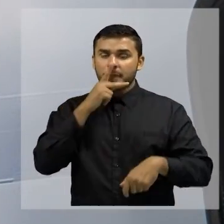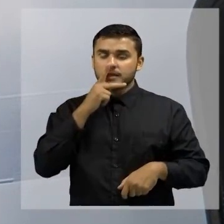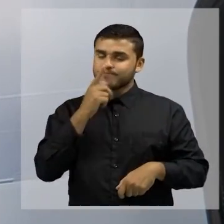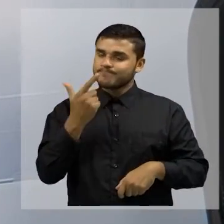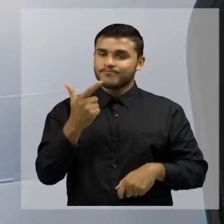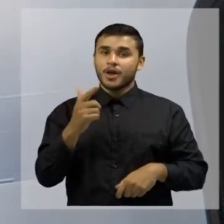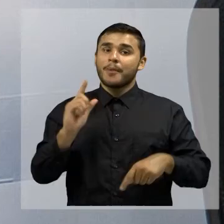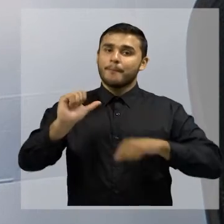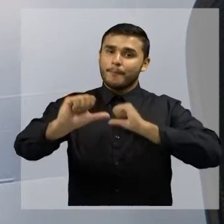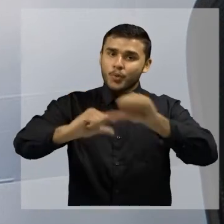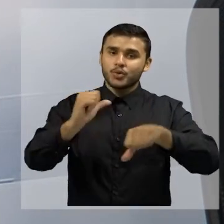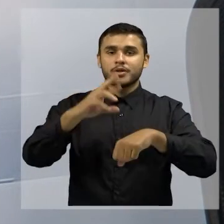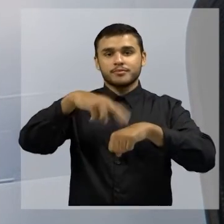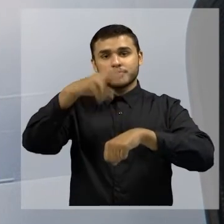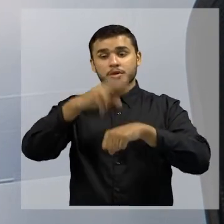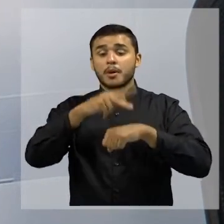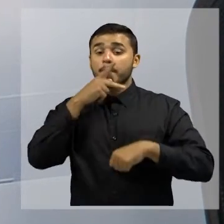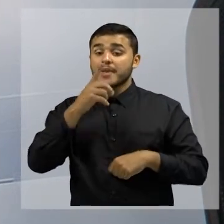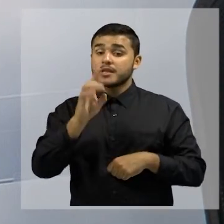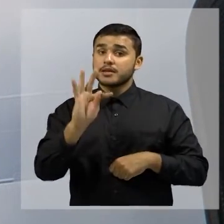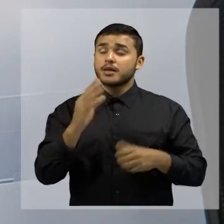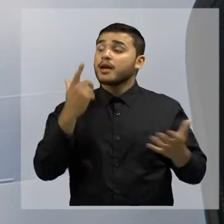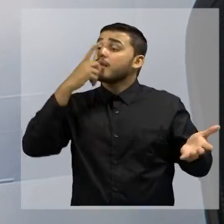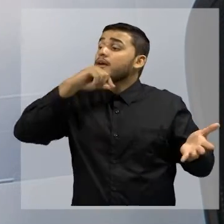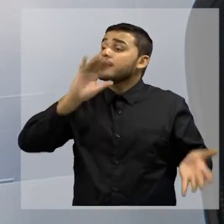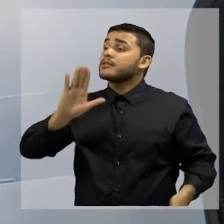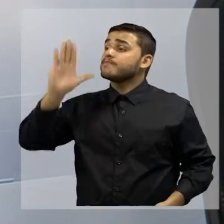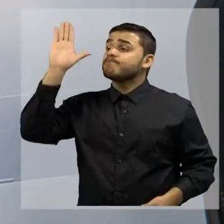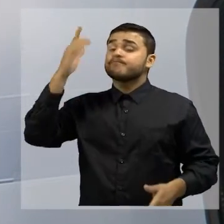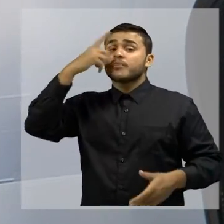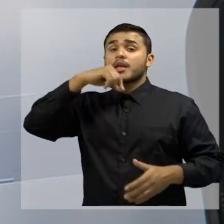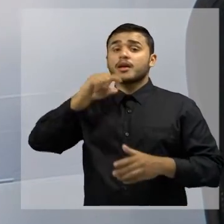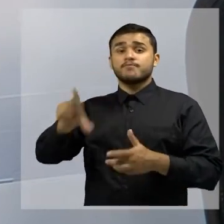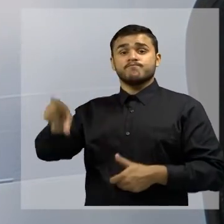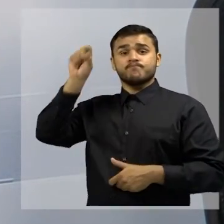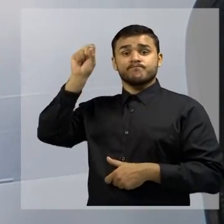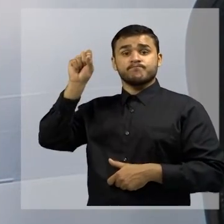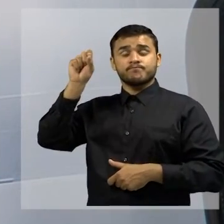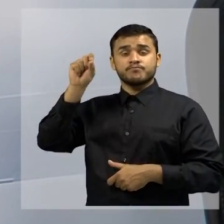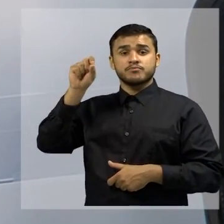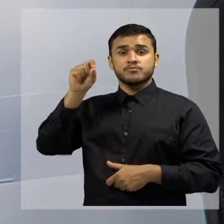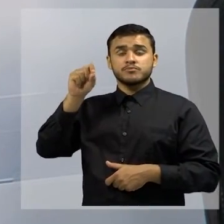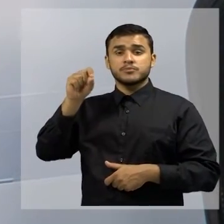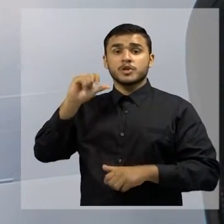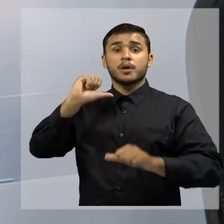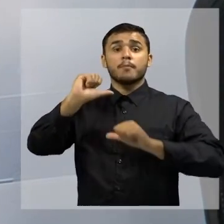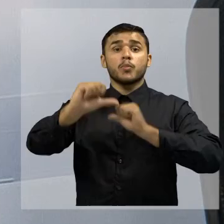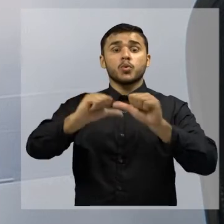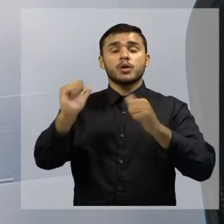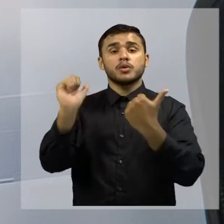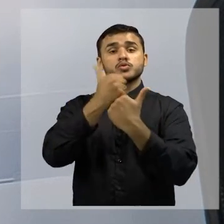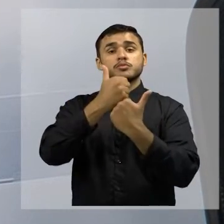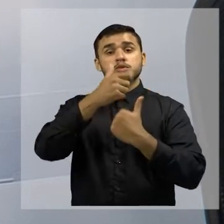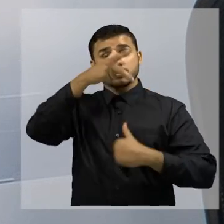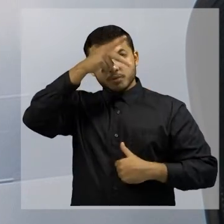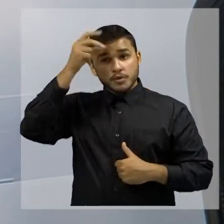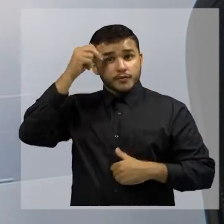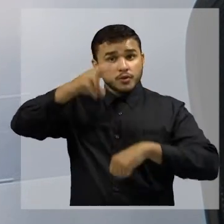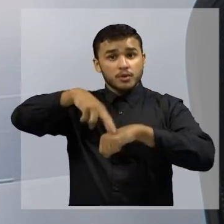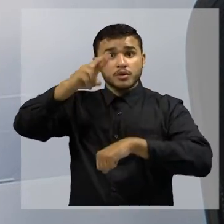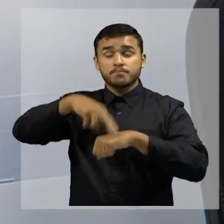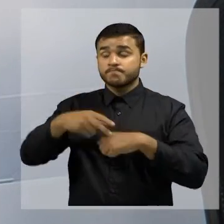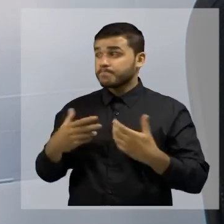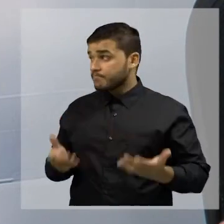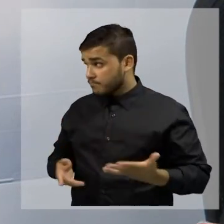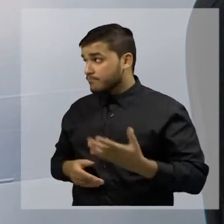a eleição do seu sucessor. Então, é algo interessante e muito peculiar da política fortalezense